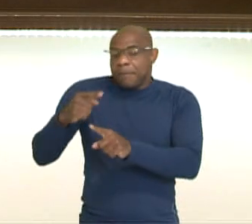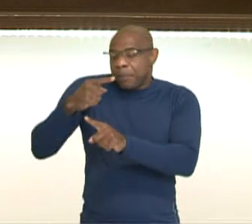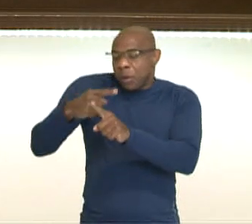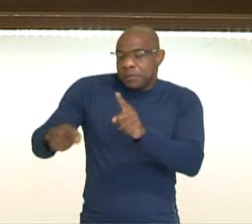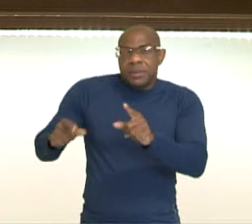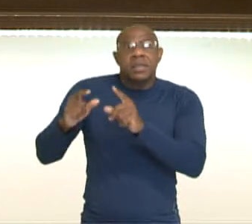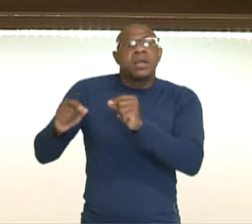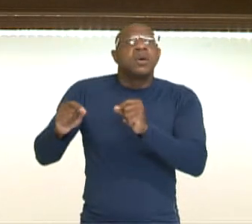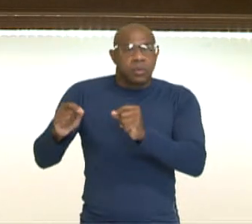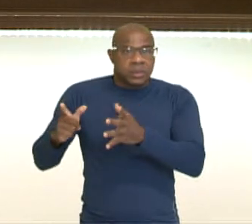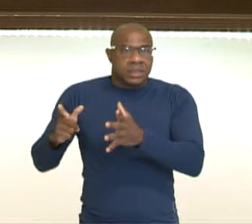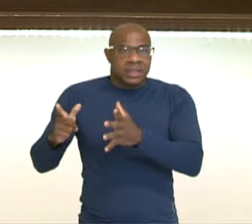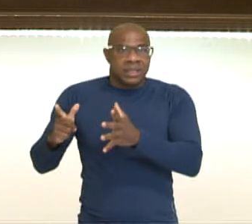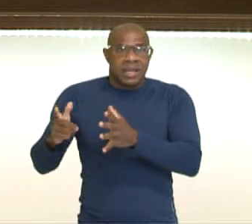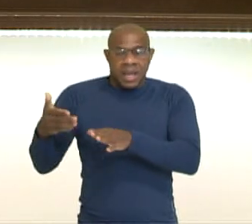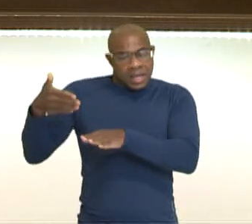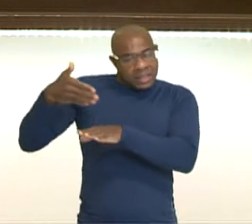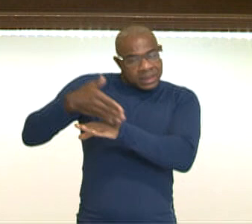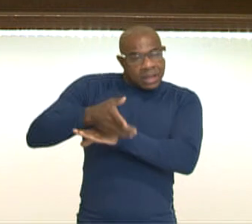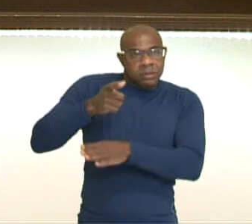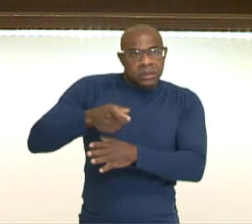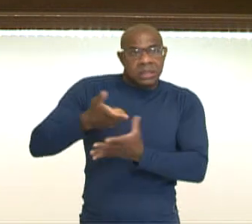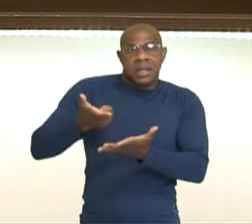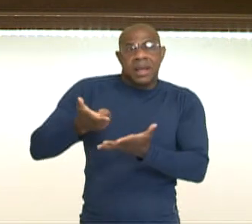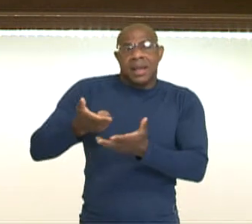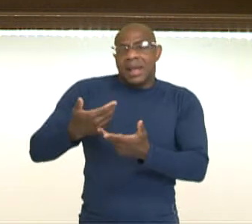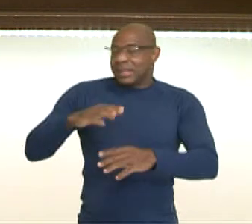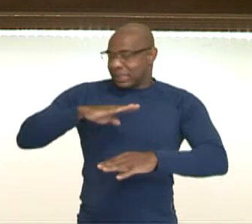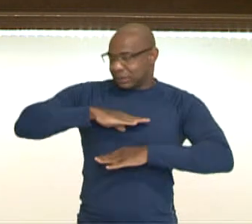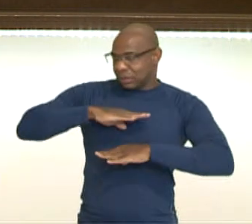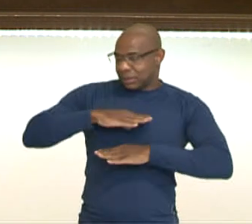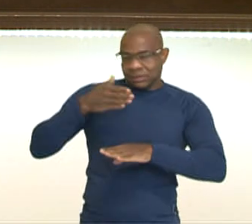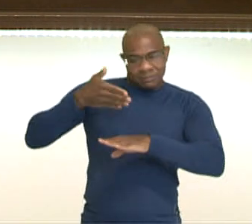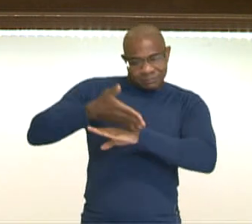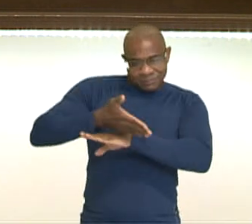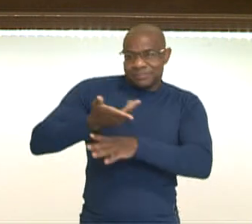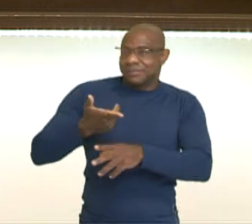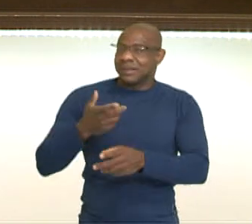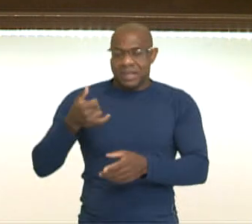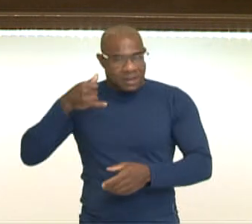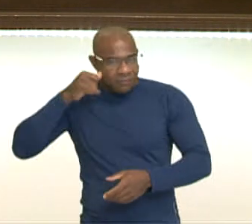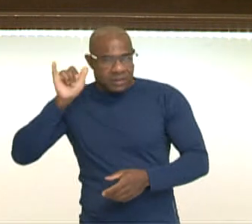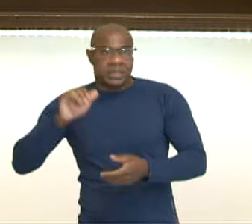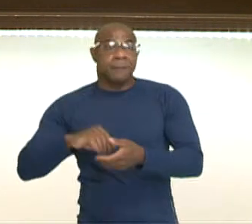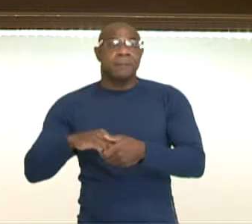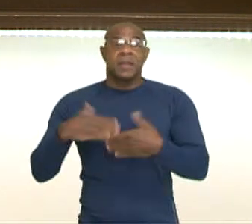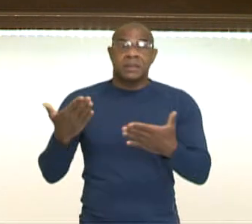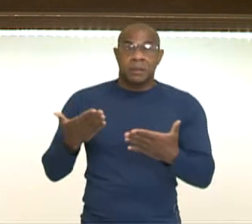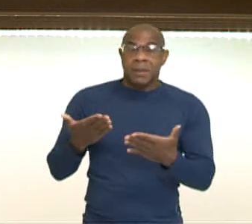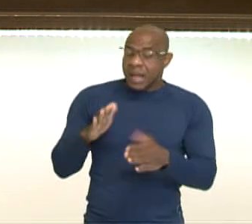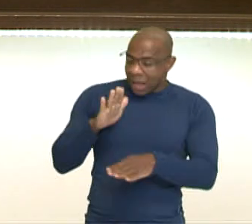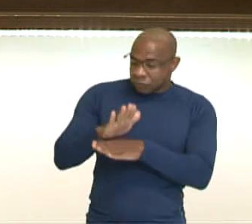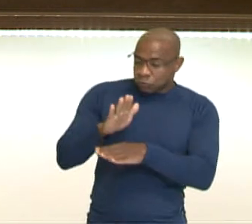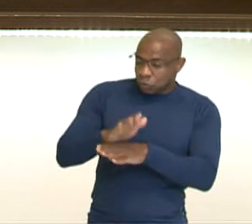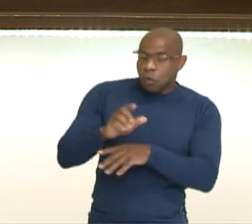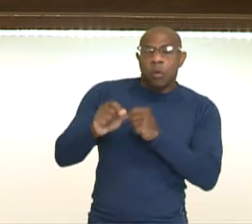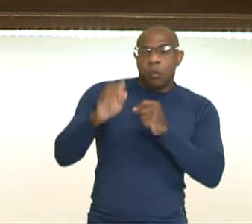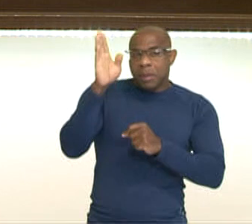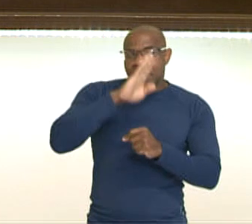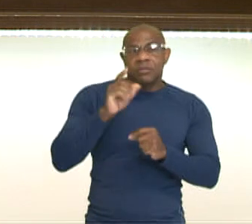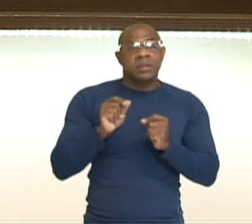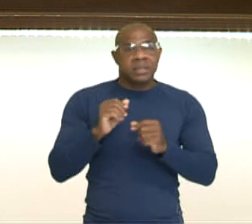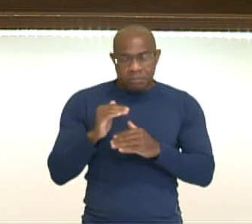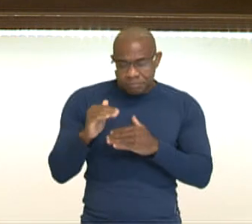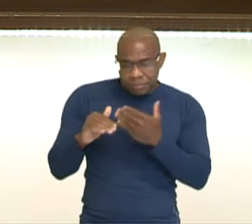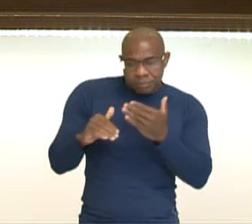situações mais autoritárias em território nacional. Mas também ajudou a fazer com que o Brasil começasse a ter aquele primeiro